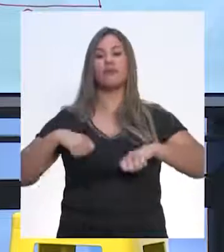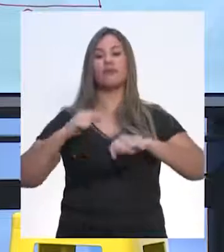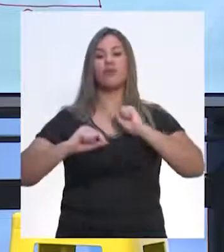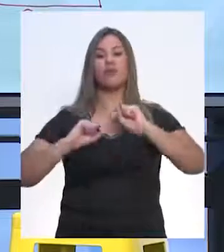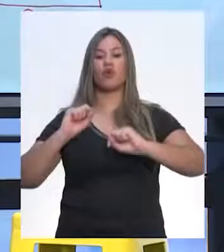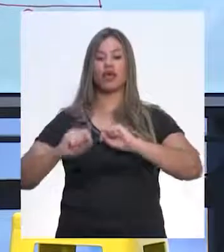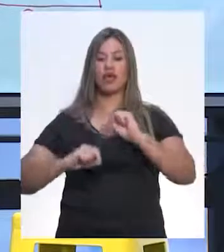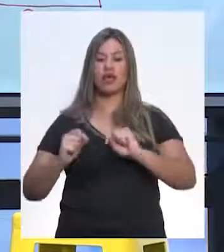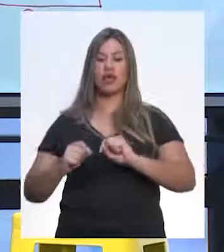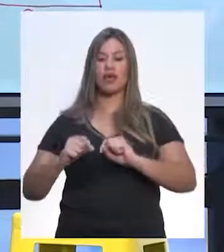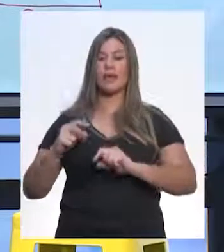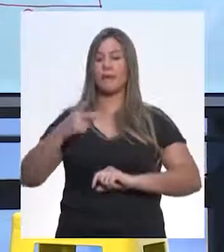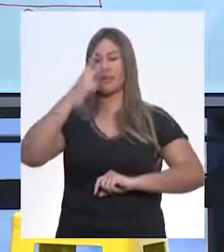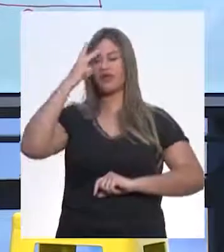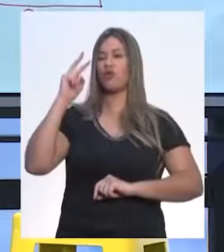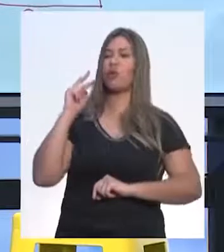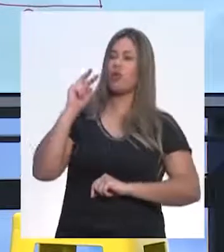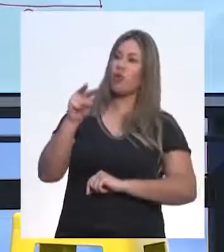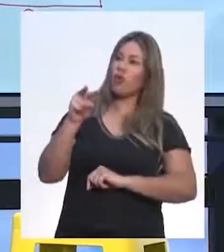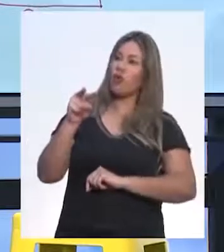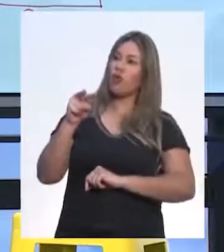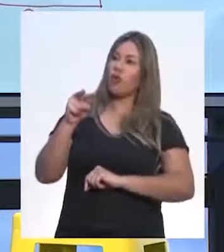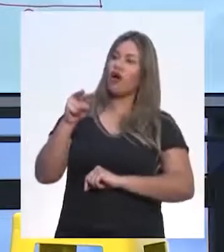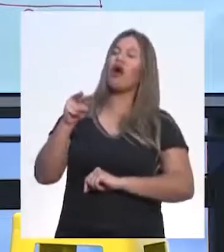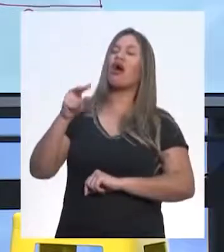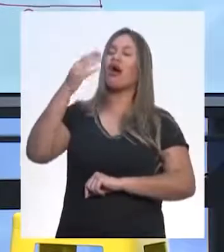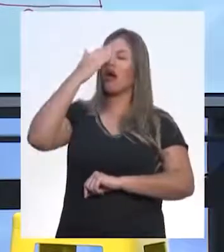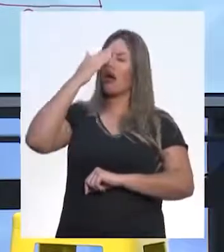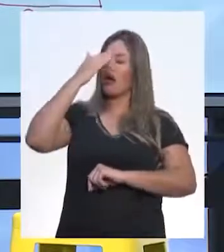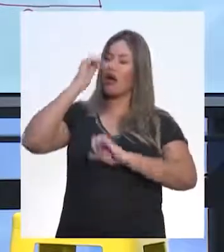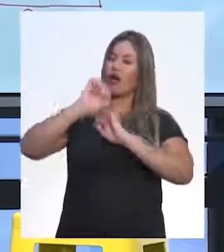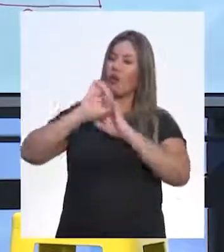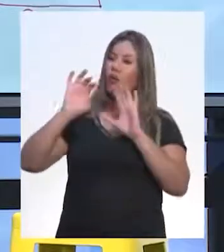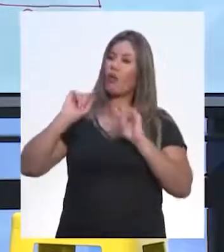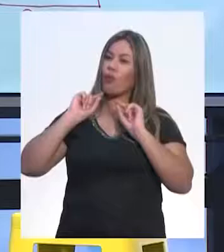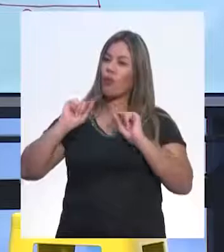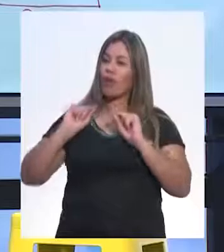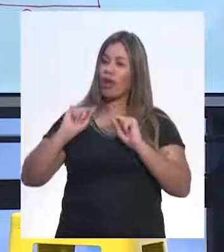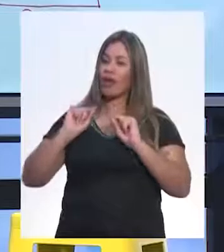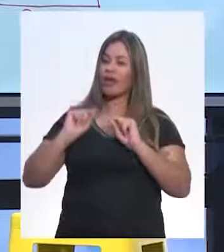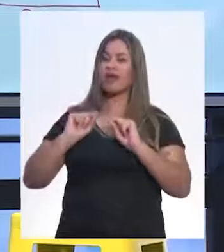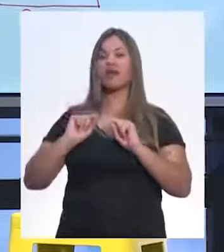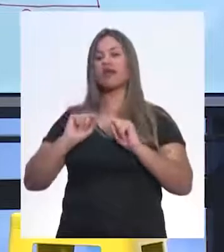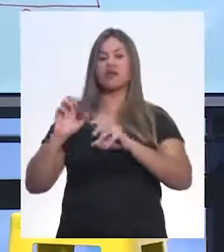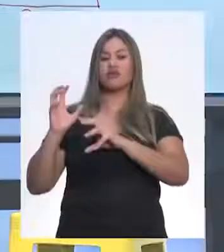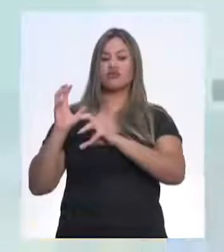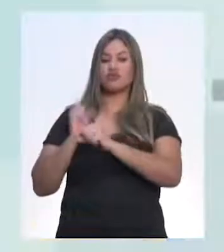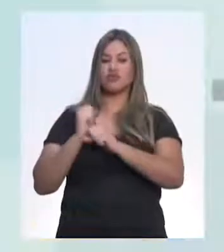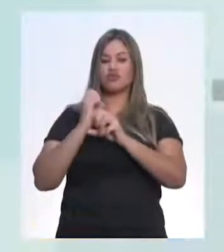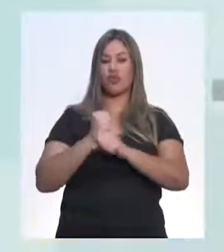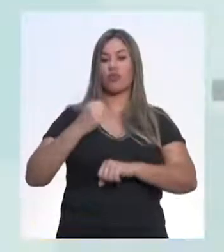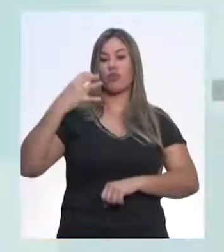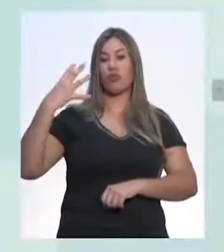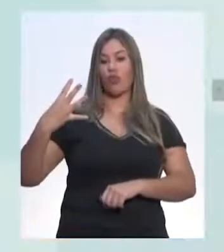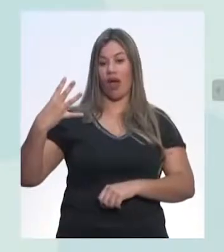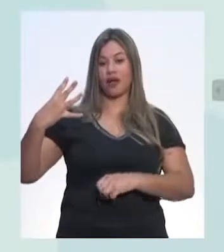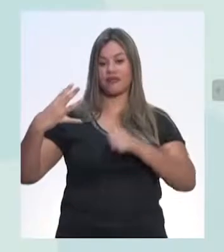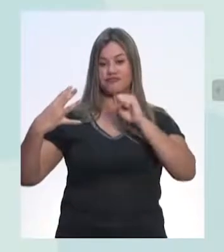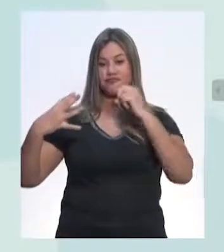que alguém que olhe para cá compreenda que eu estou somando 4